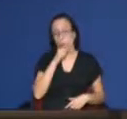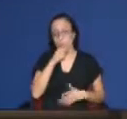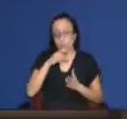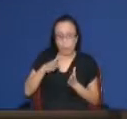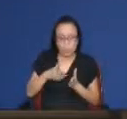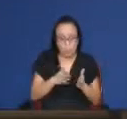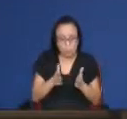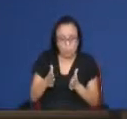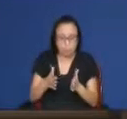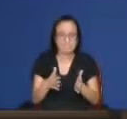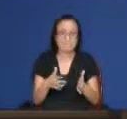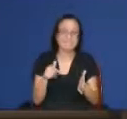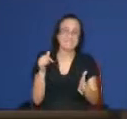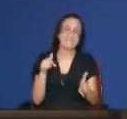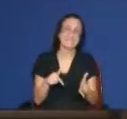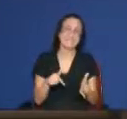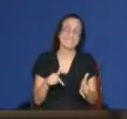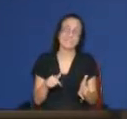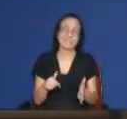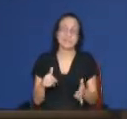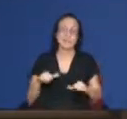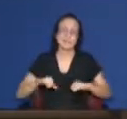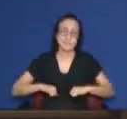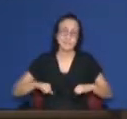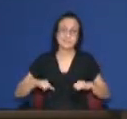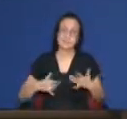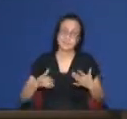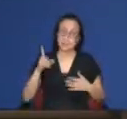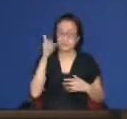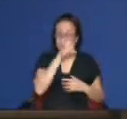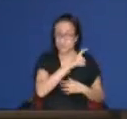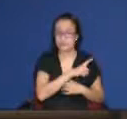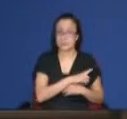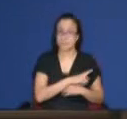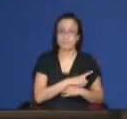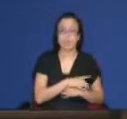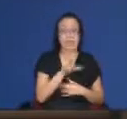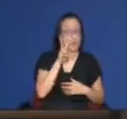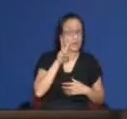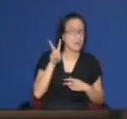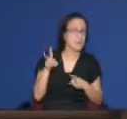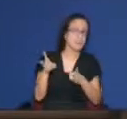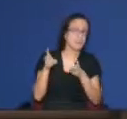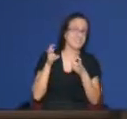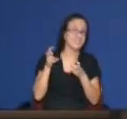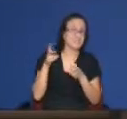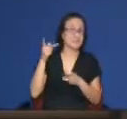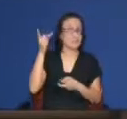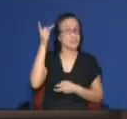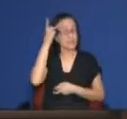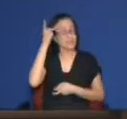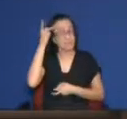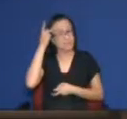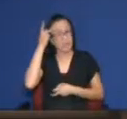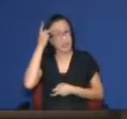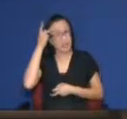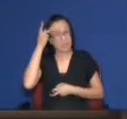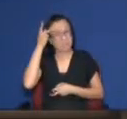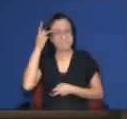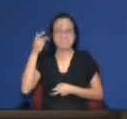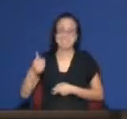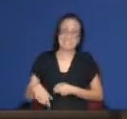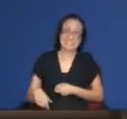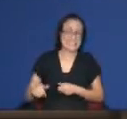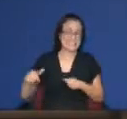lagos, nas represas. O que a gente está vendo aí, cidades como a capital, São Paulo, em situações